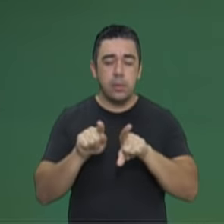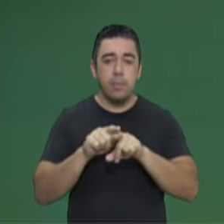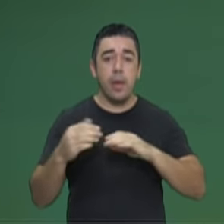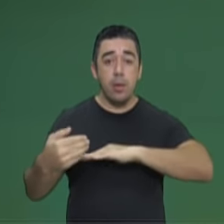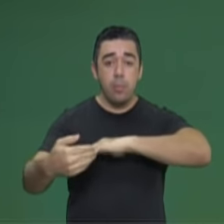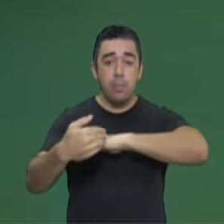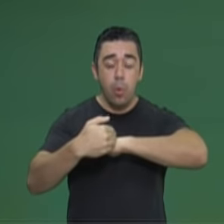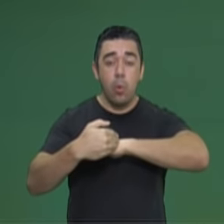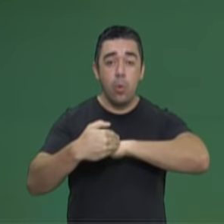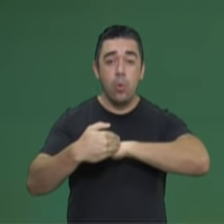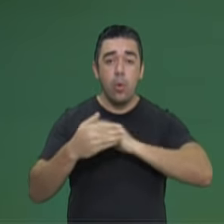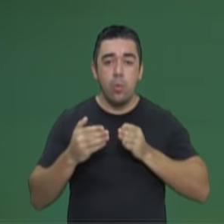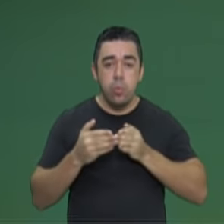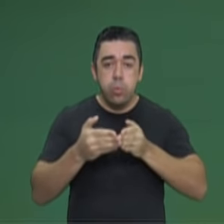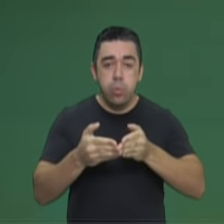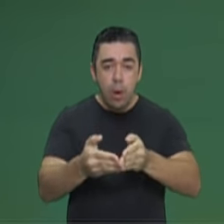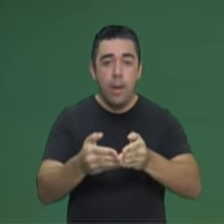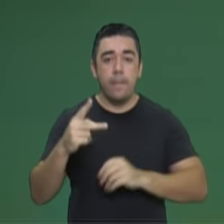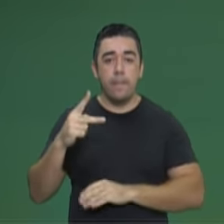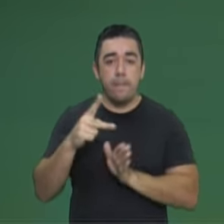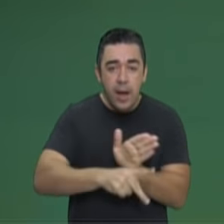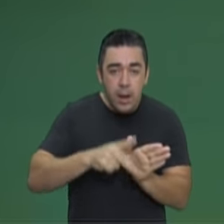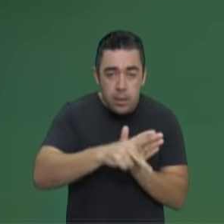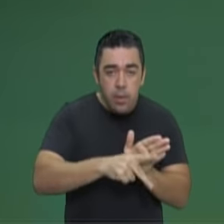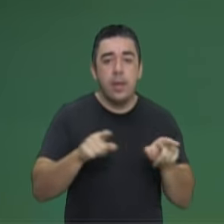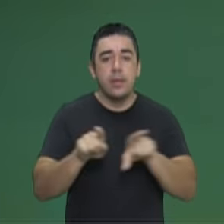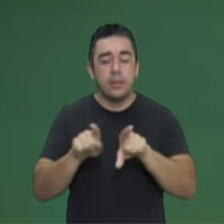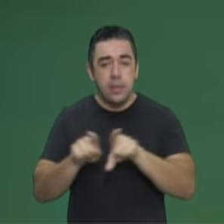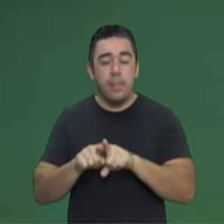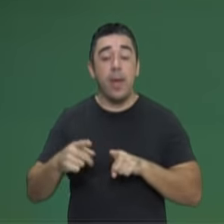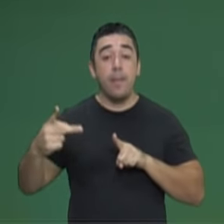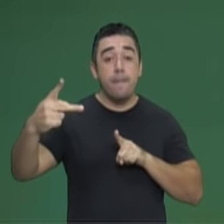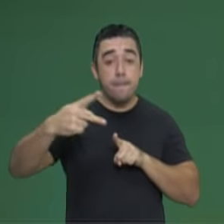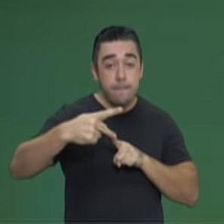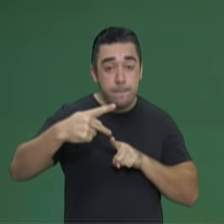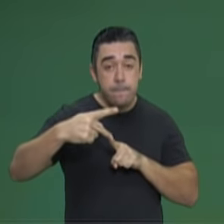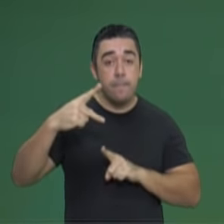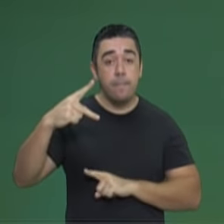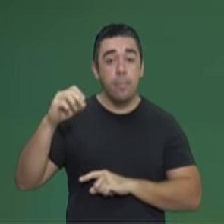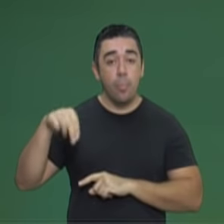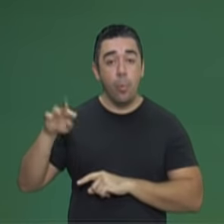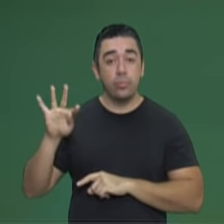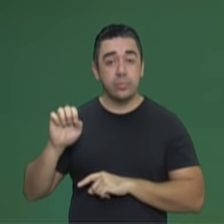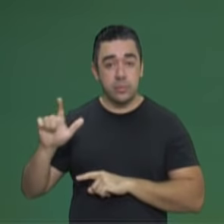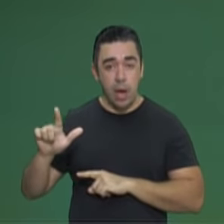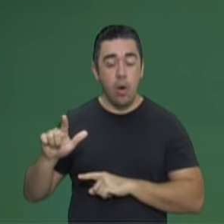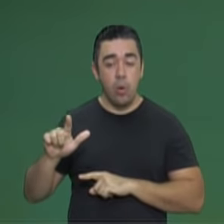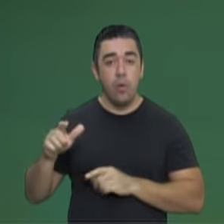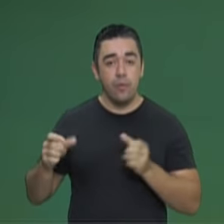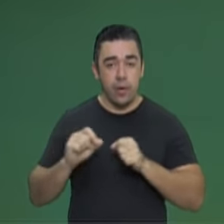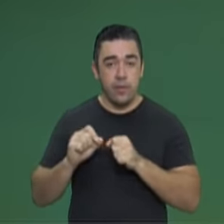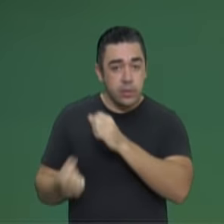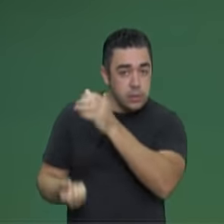além de haver uma construção de um porto em Pontal do Paraná, que também está prestes a ser